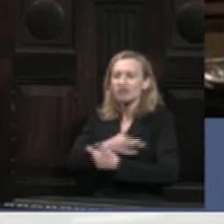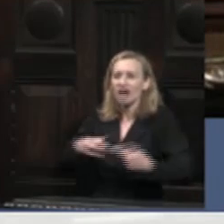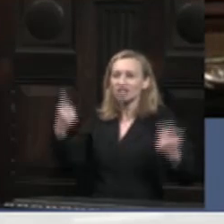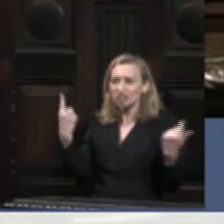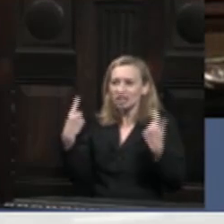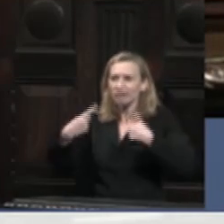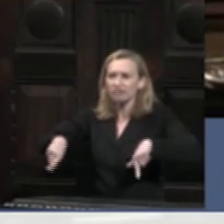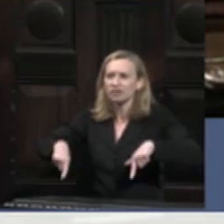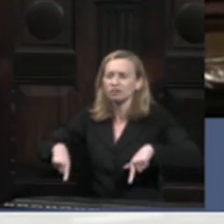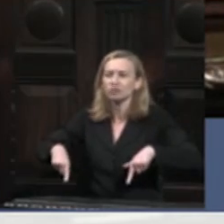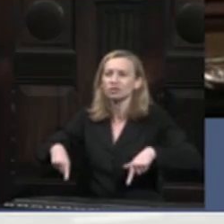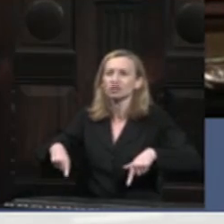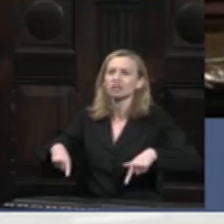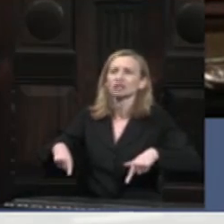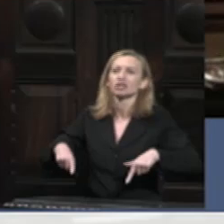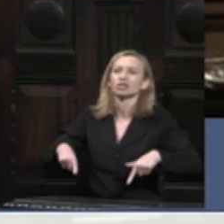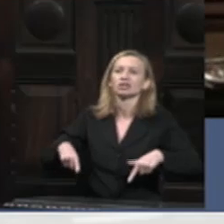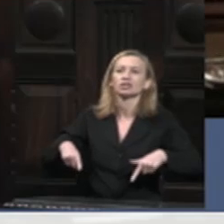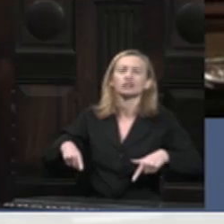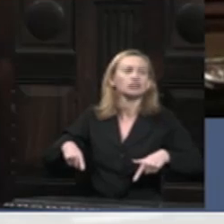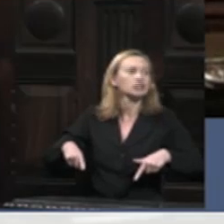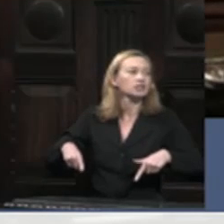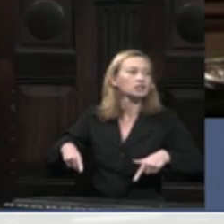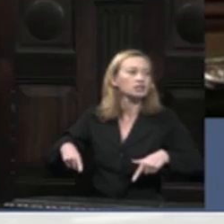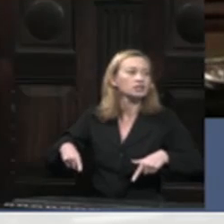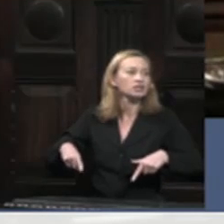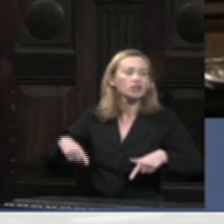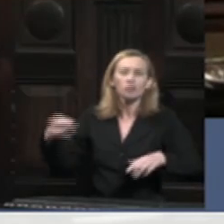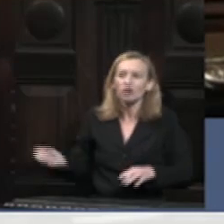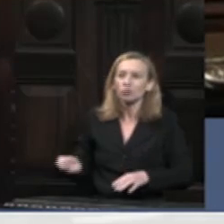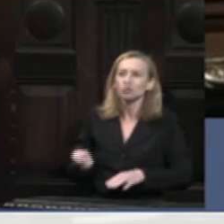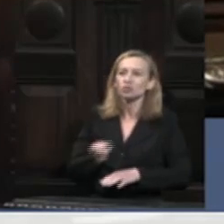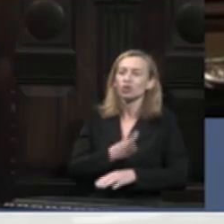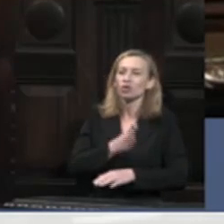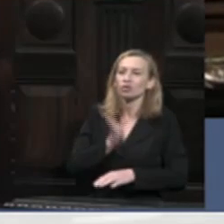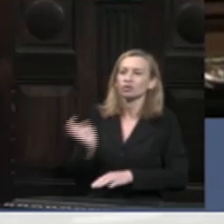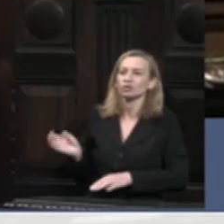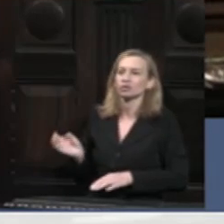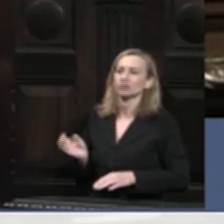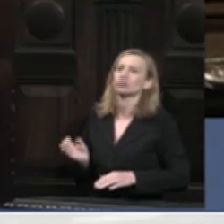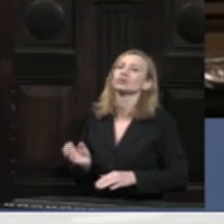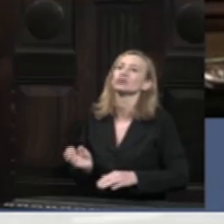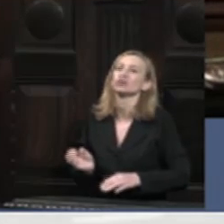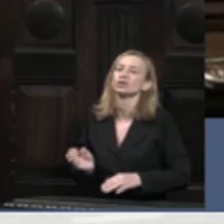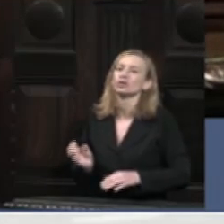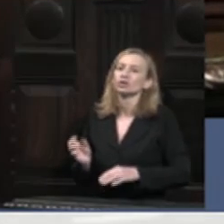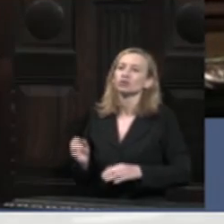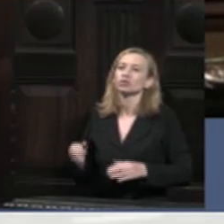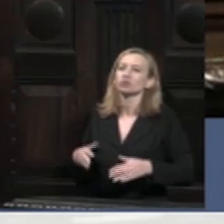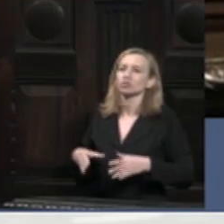cota adicional de responsabilidade para nós, que continuaremos aqui